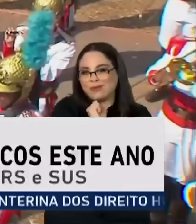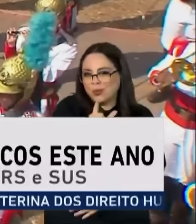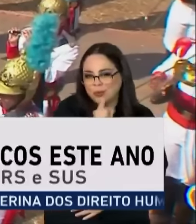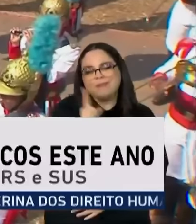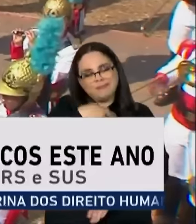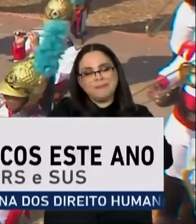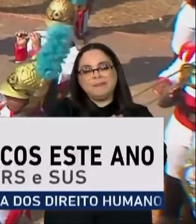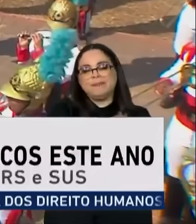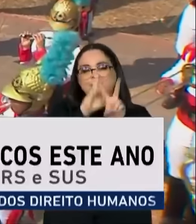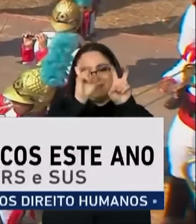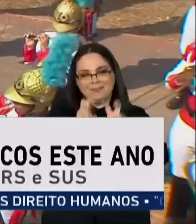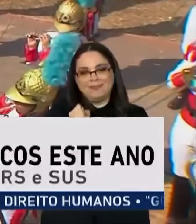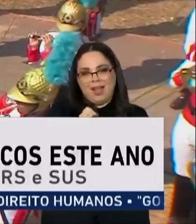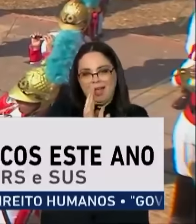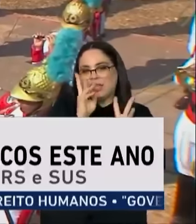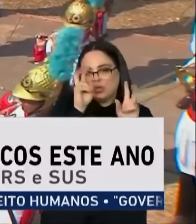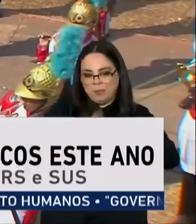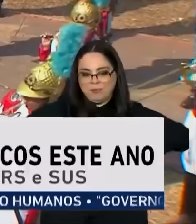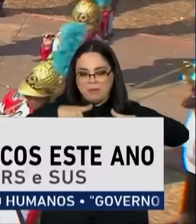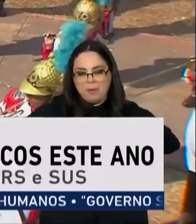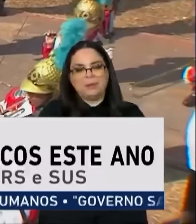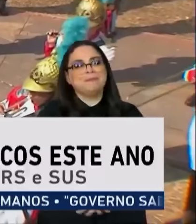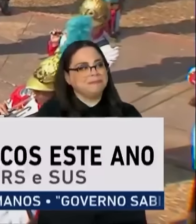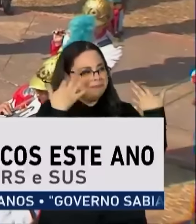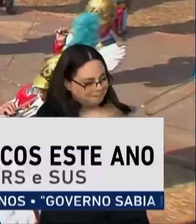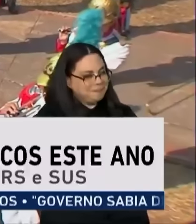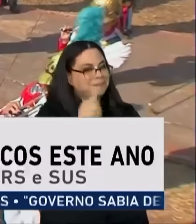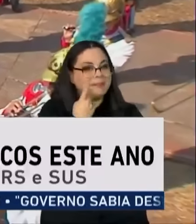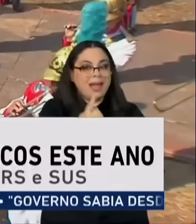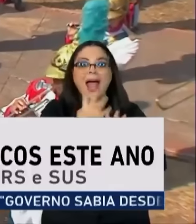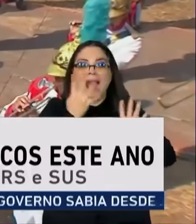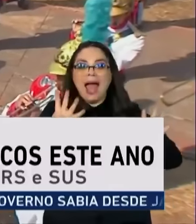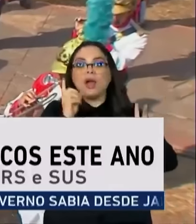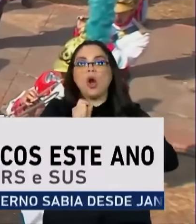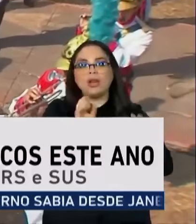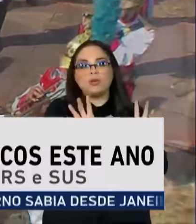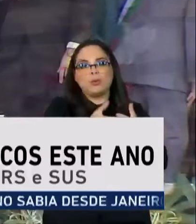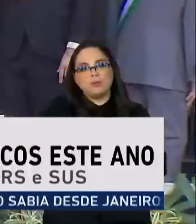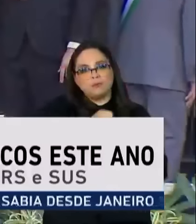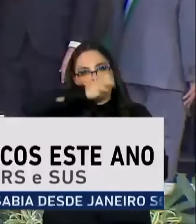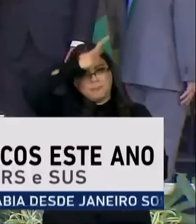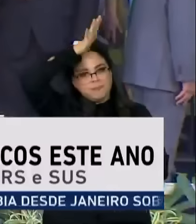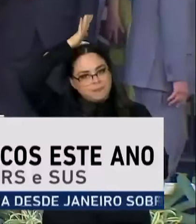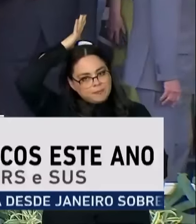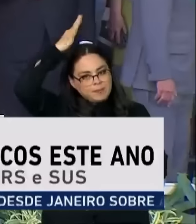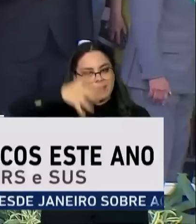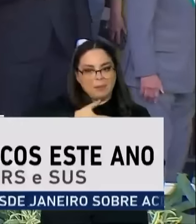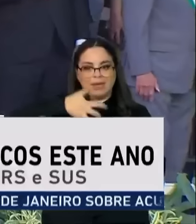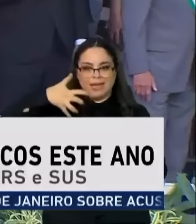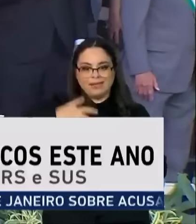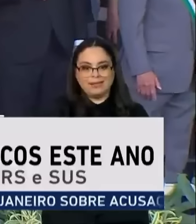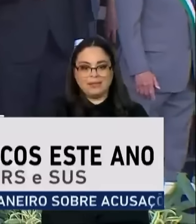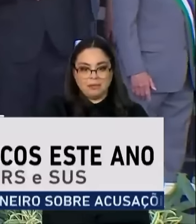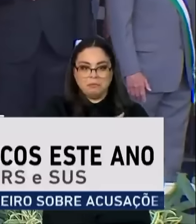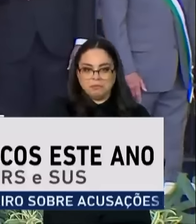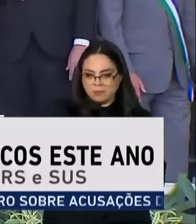chegou um pouco antes, né, do começo e do início dos desfiles, que vão começar com abertura